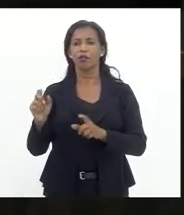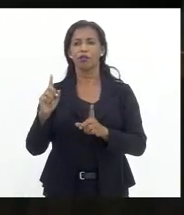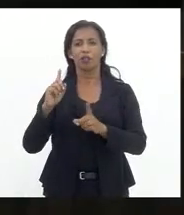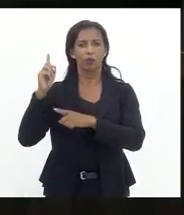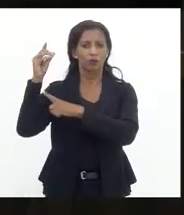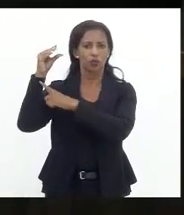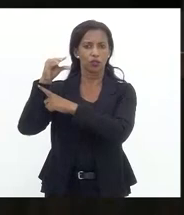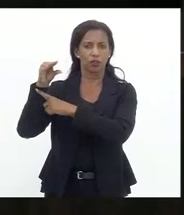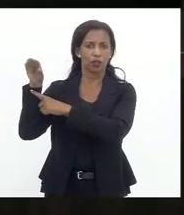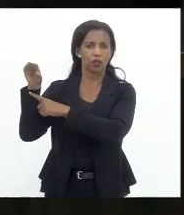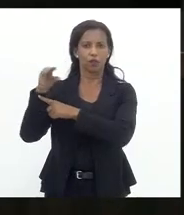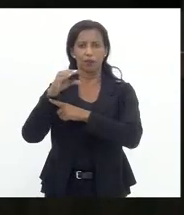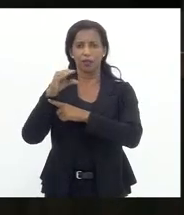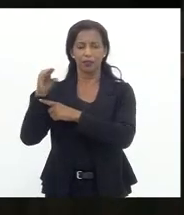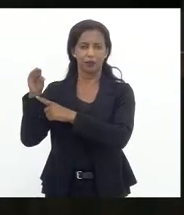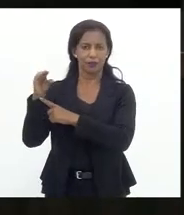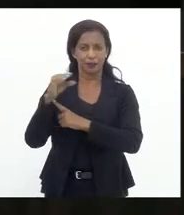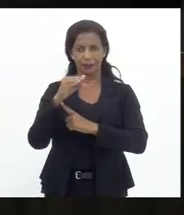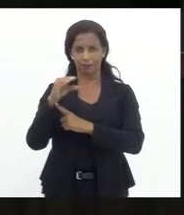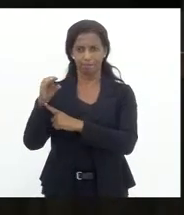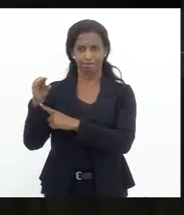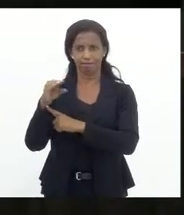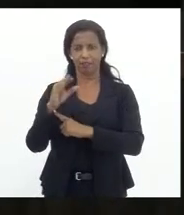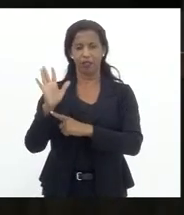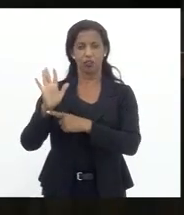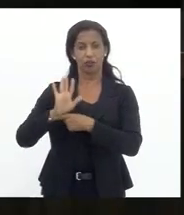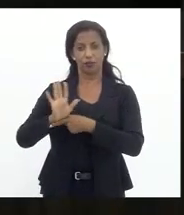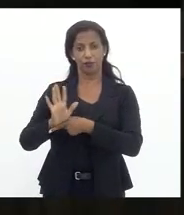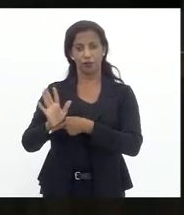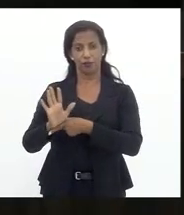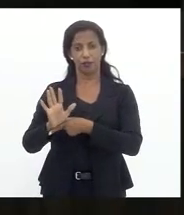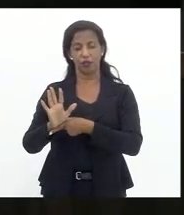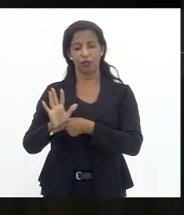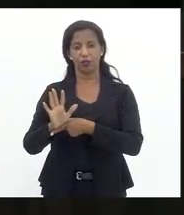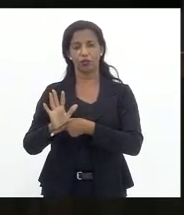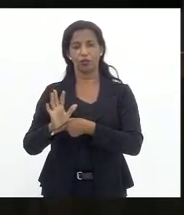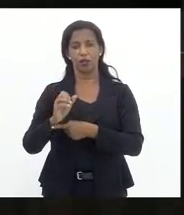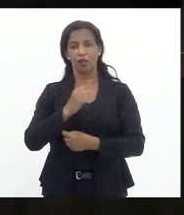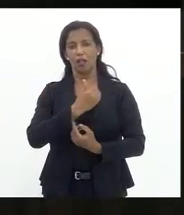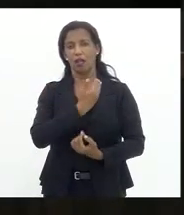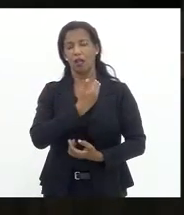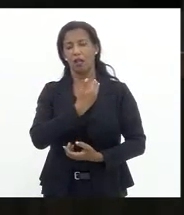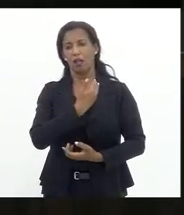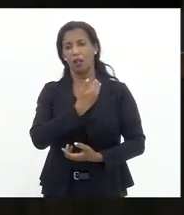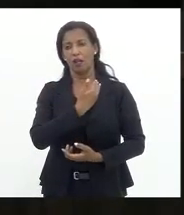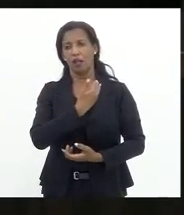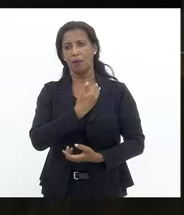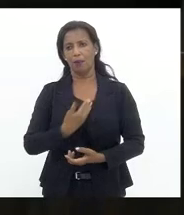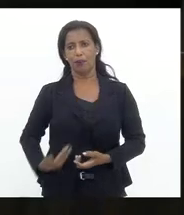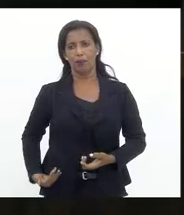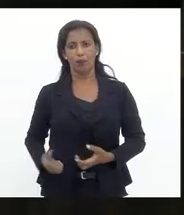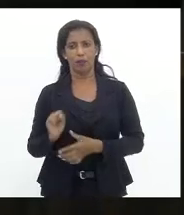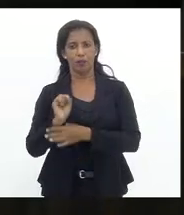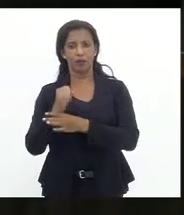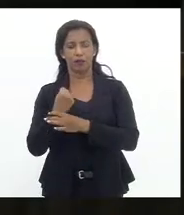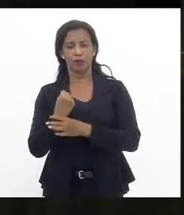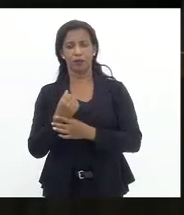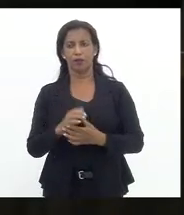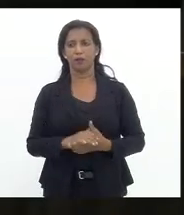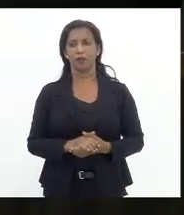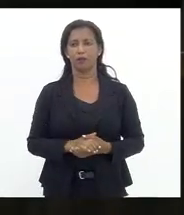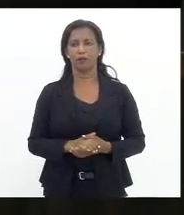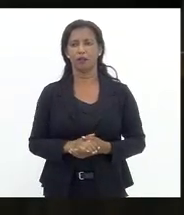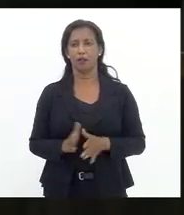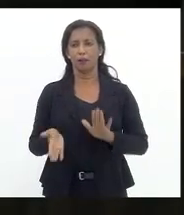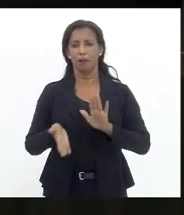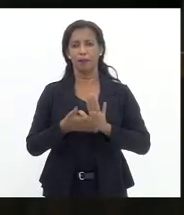públicas, feito por meio de câmeras de vídeo aos órgãos de segurança pública do Estado do Rio de Janeiro, na forma que menciona.